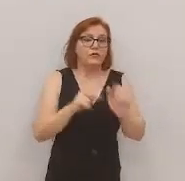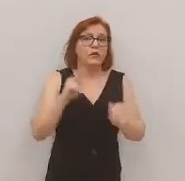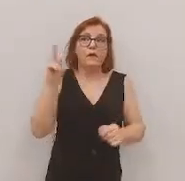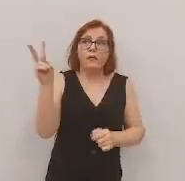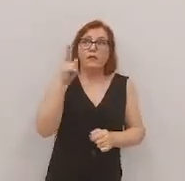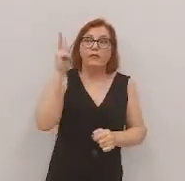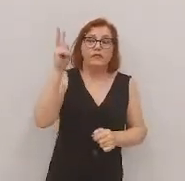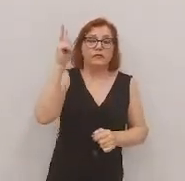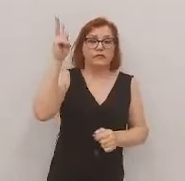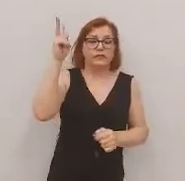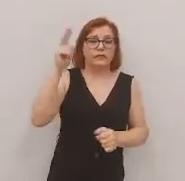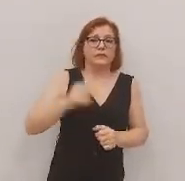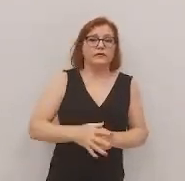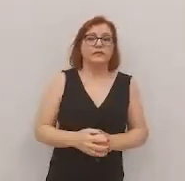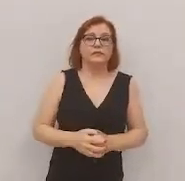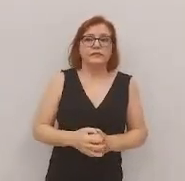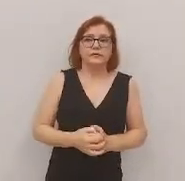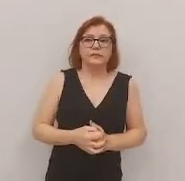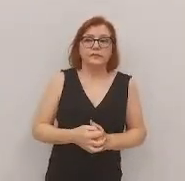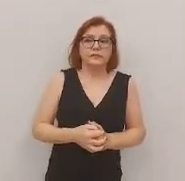Triunfando deles na cruz.